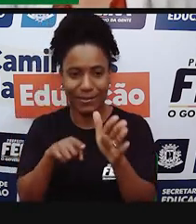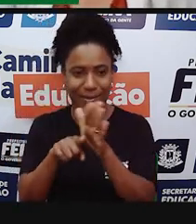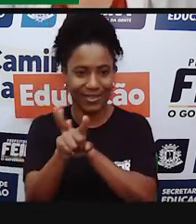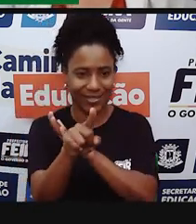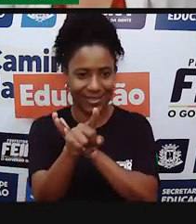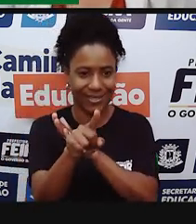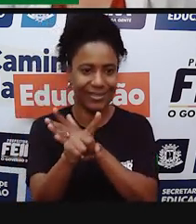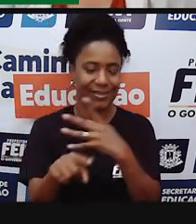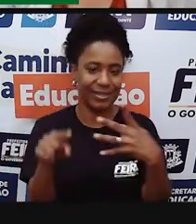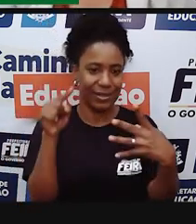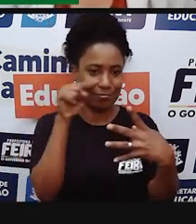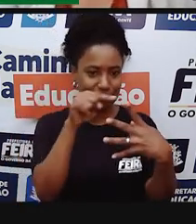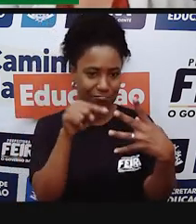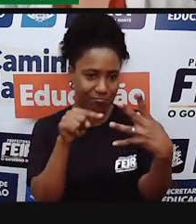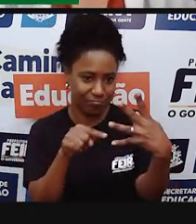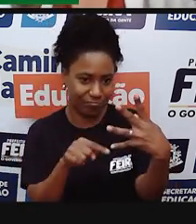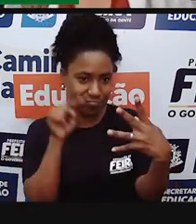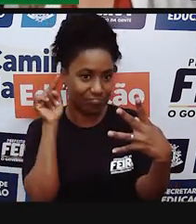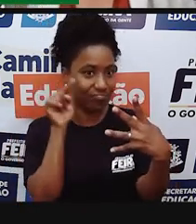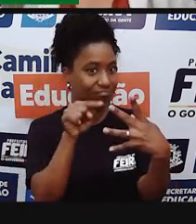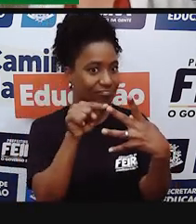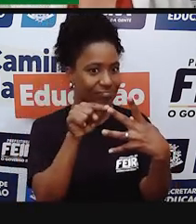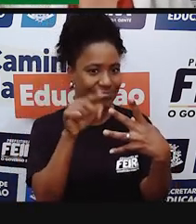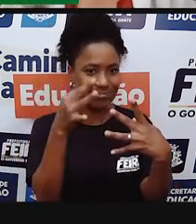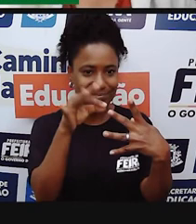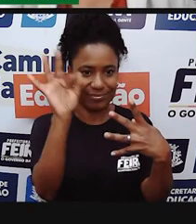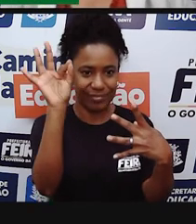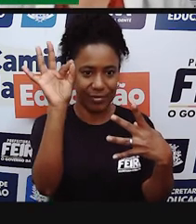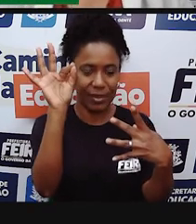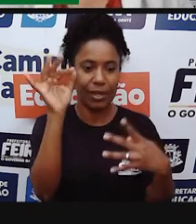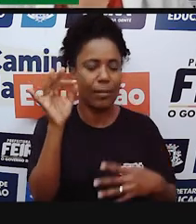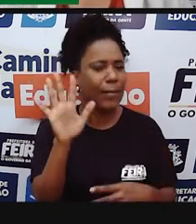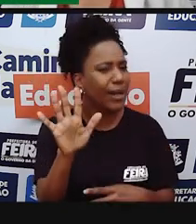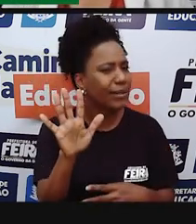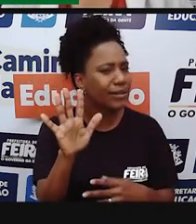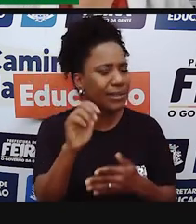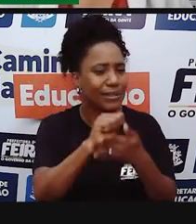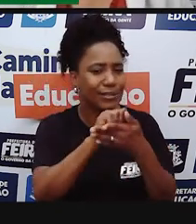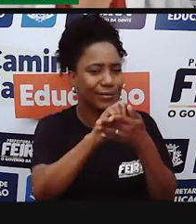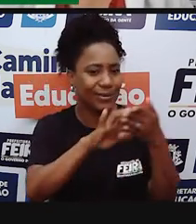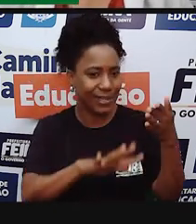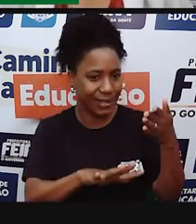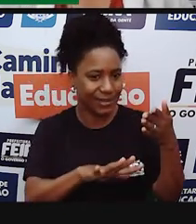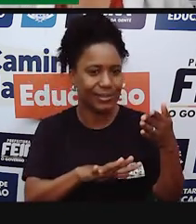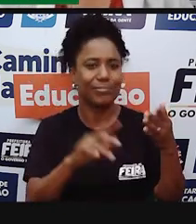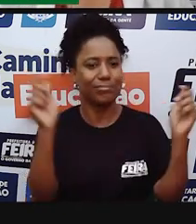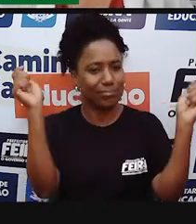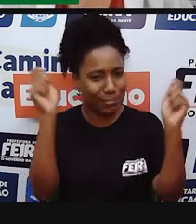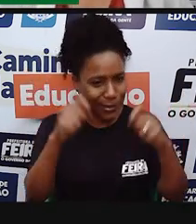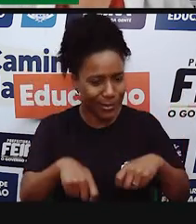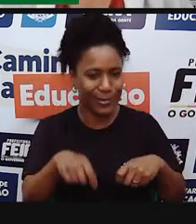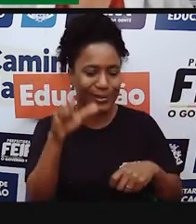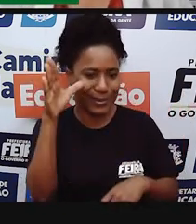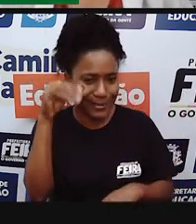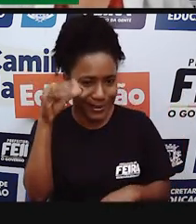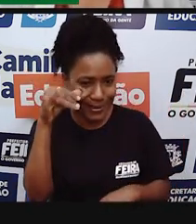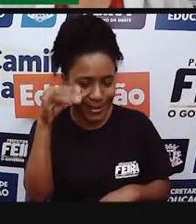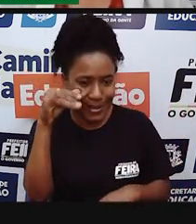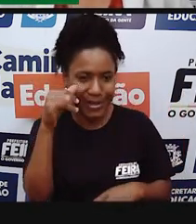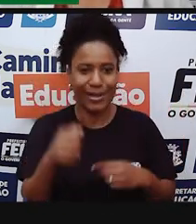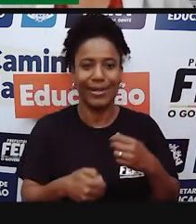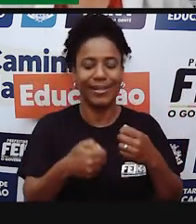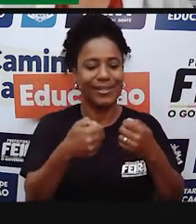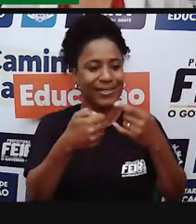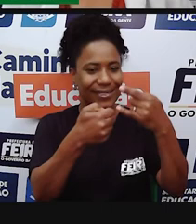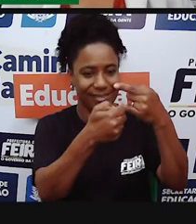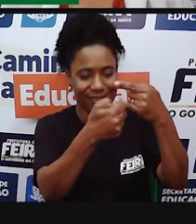se preocupem porque essa atividade não é o link de acesso para essa atividade ficará disponível no canal da